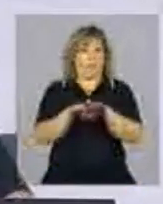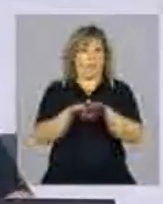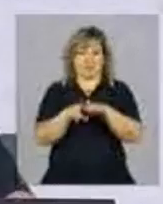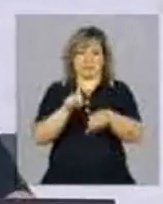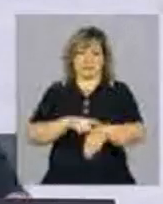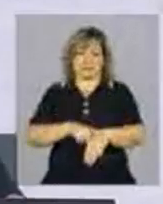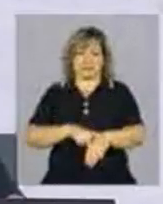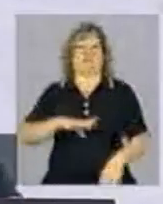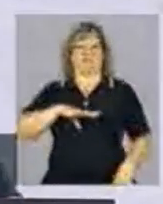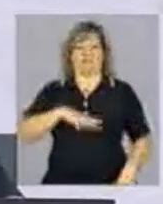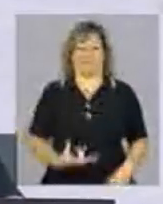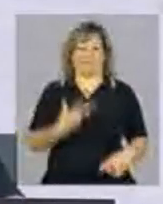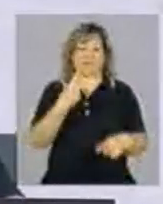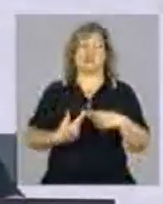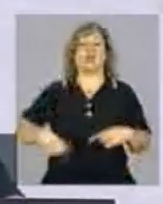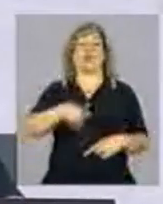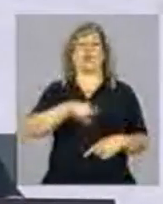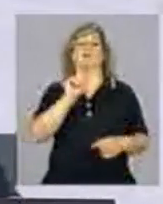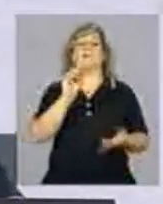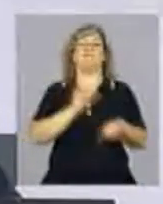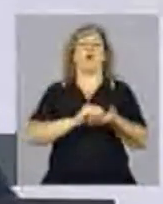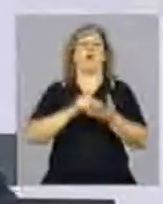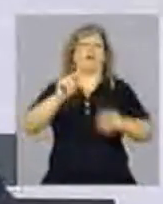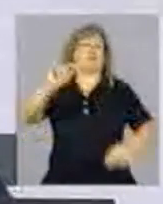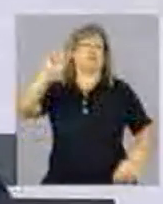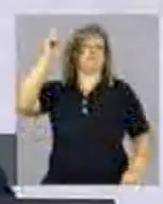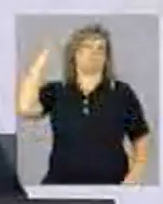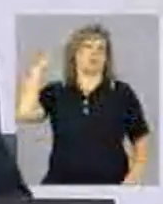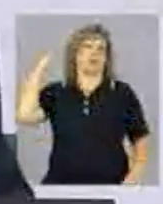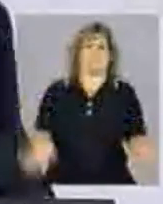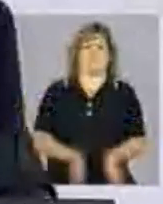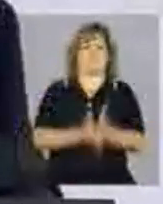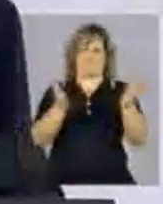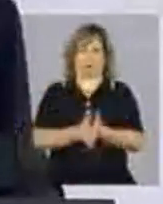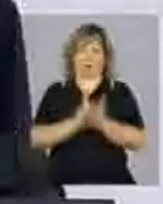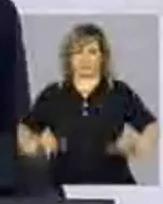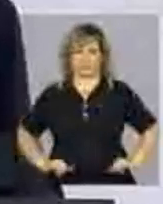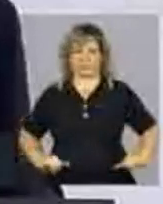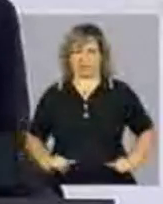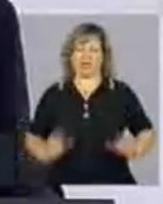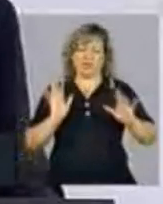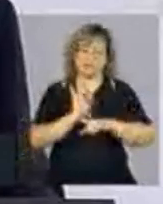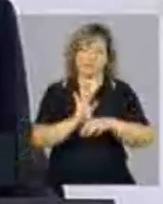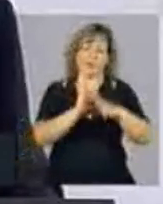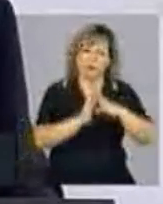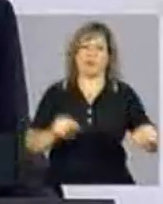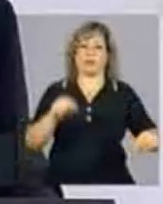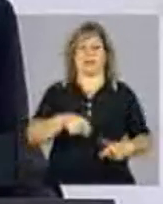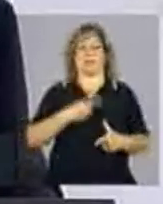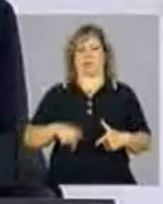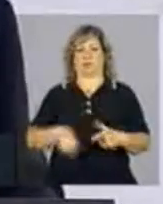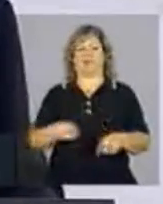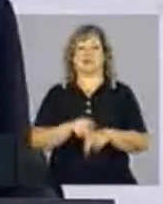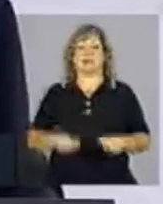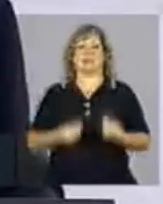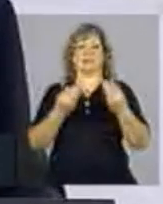enfrentar nossas dívidas históricas, como a extrema pobreza e a garantia da